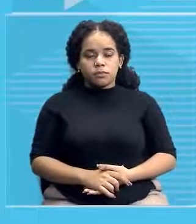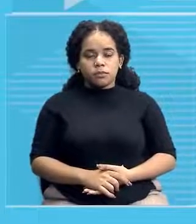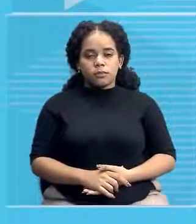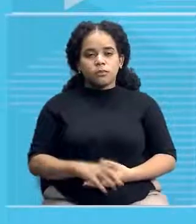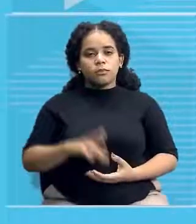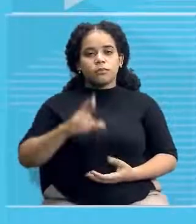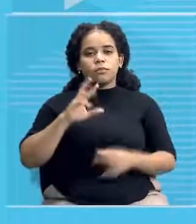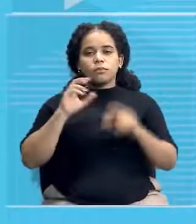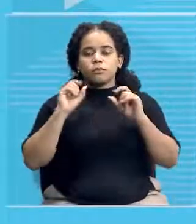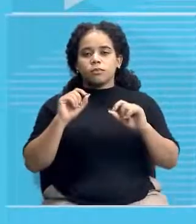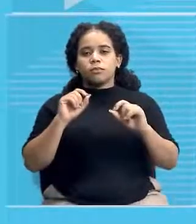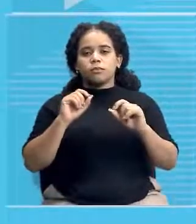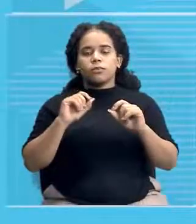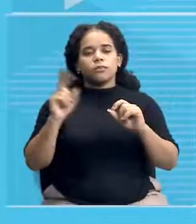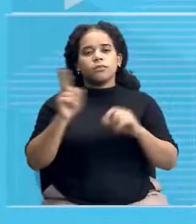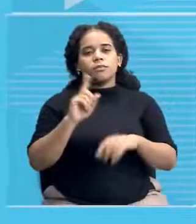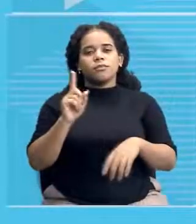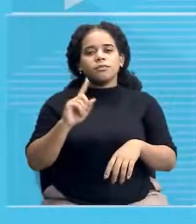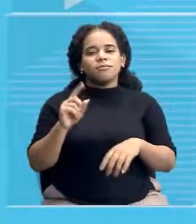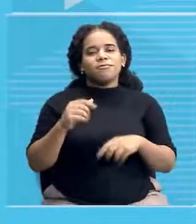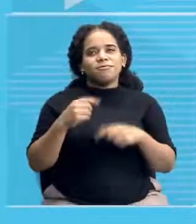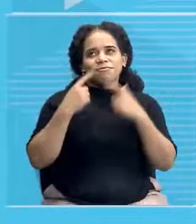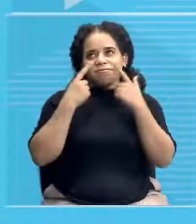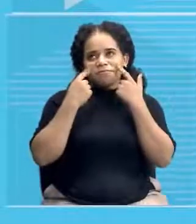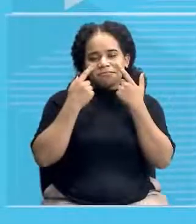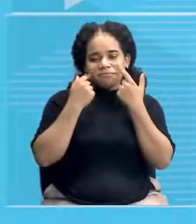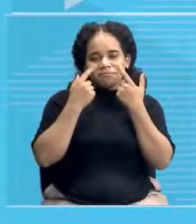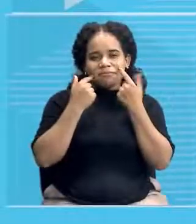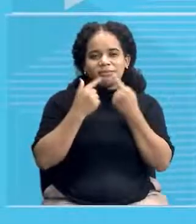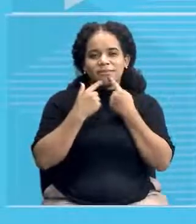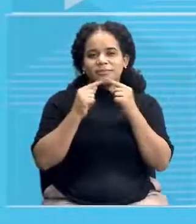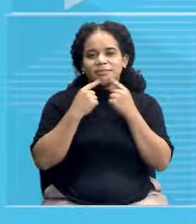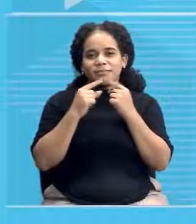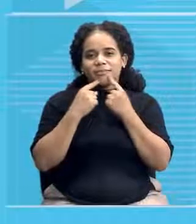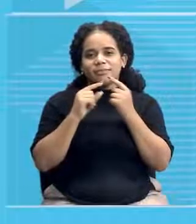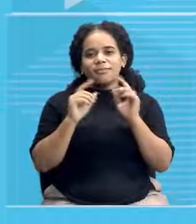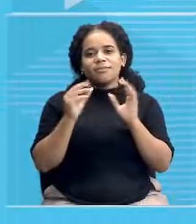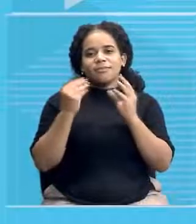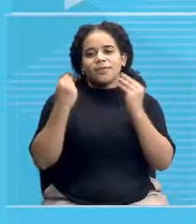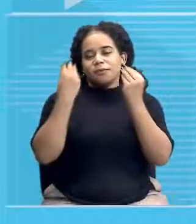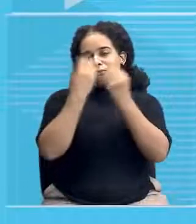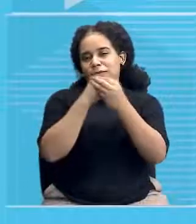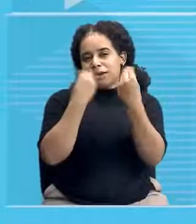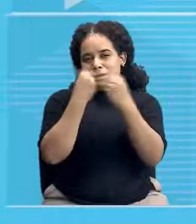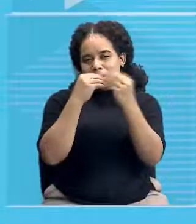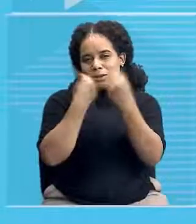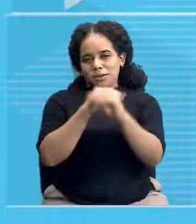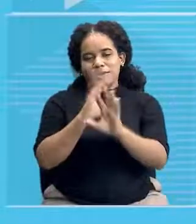Não me venha com churumela, com conversinha.